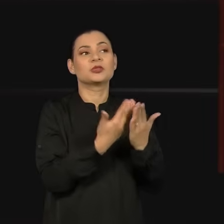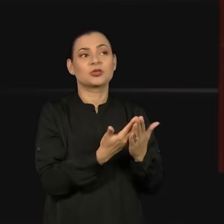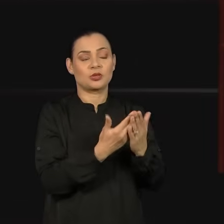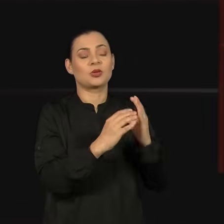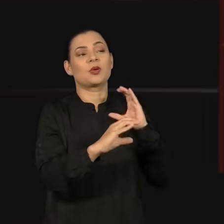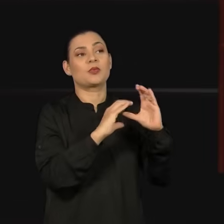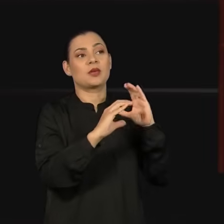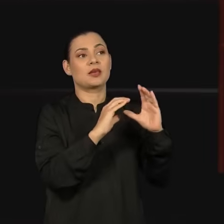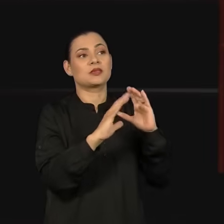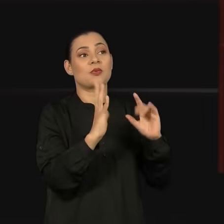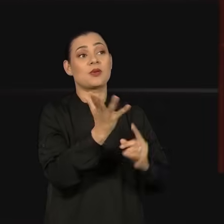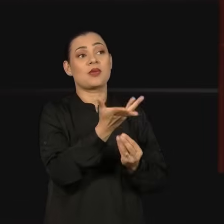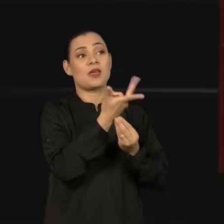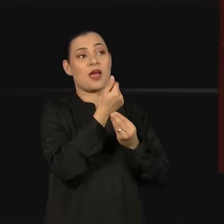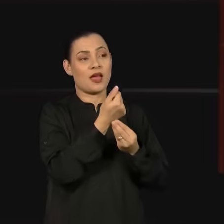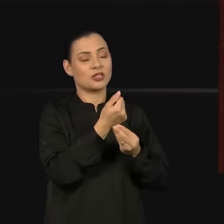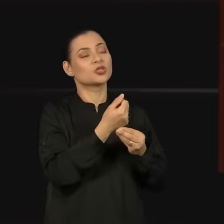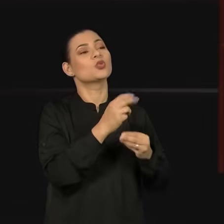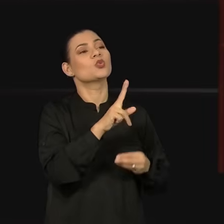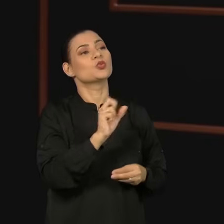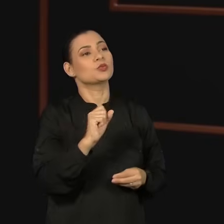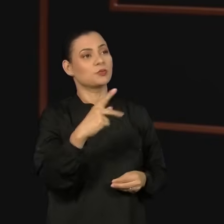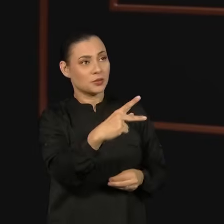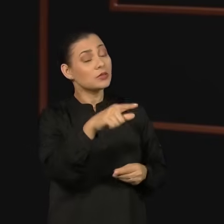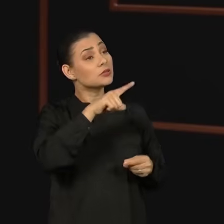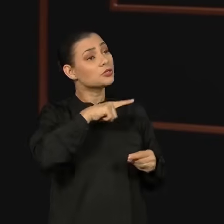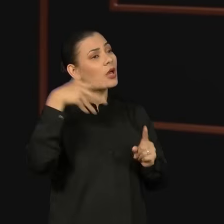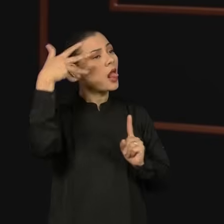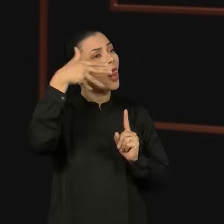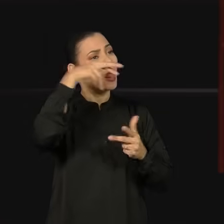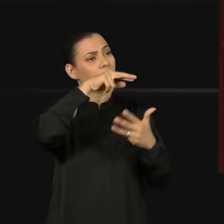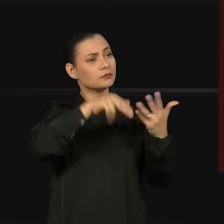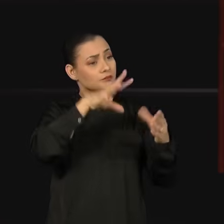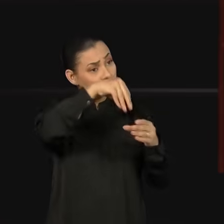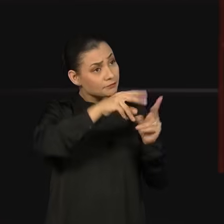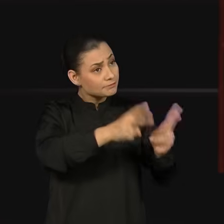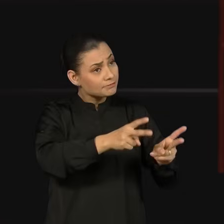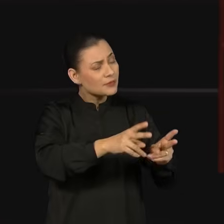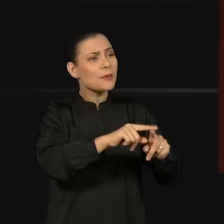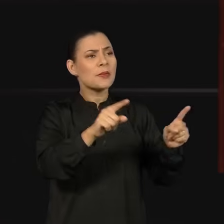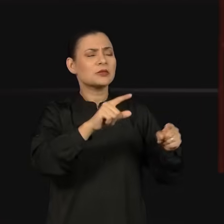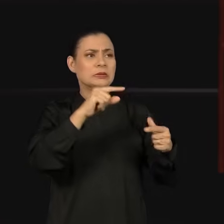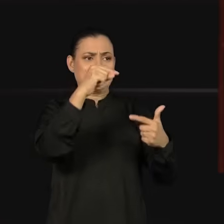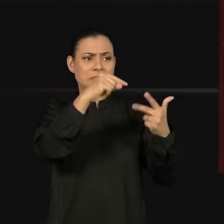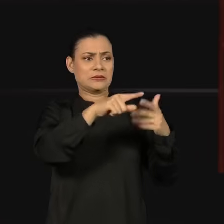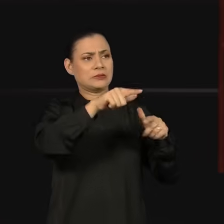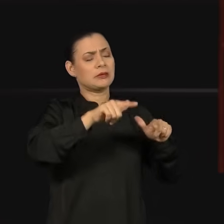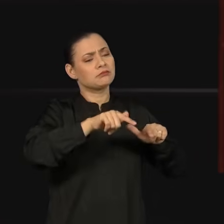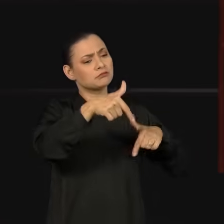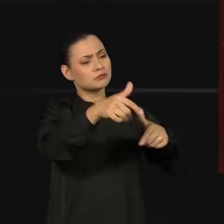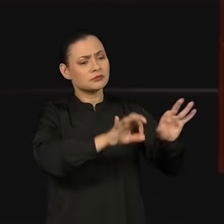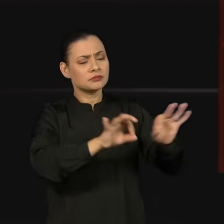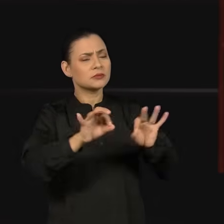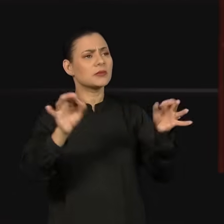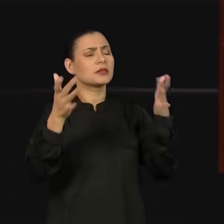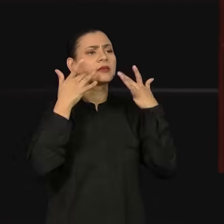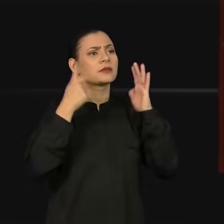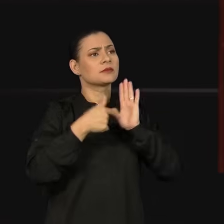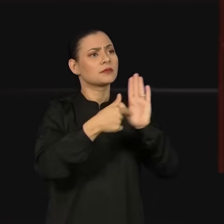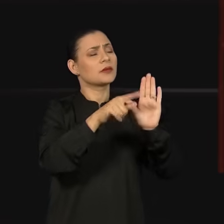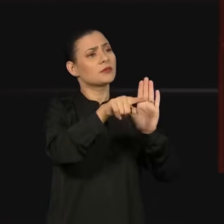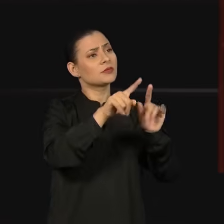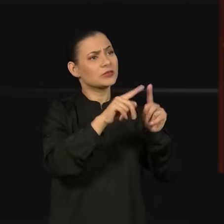da USP, né? E tinha que fazer alguns seminários por lá. Mas, apesar de toda essa atividade nos palcos, né? Você se considera uma